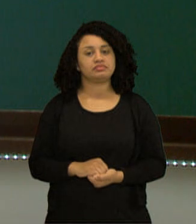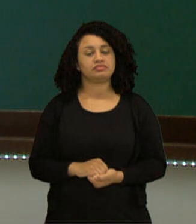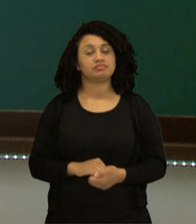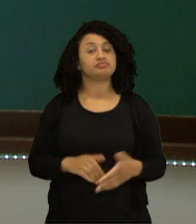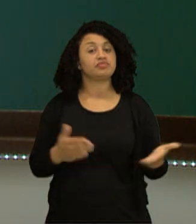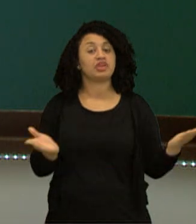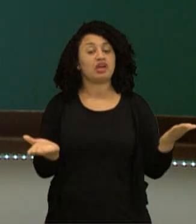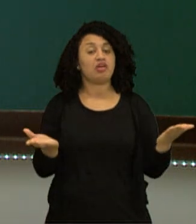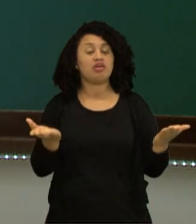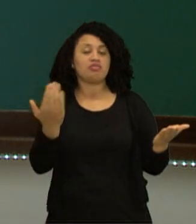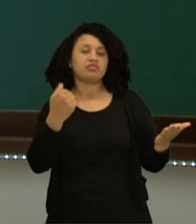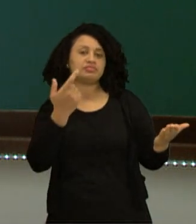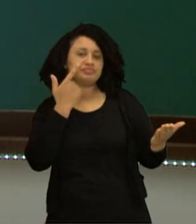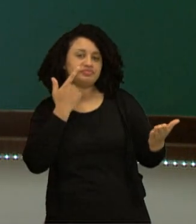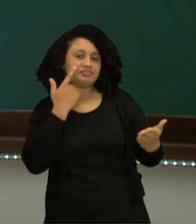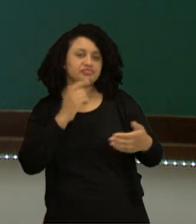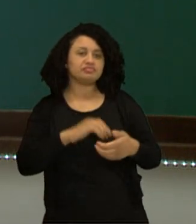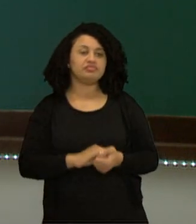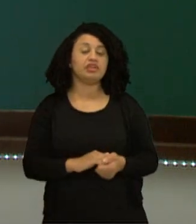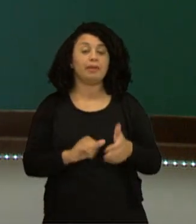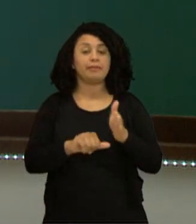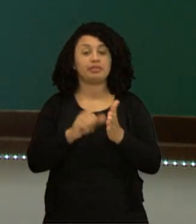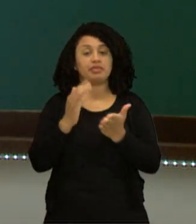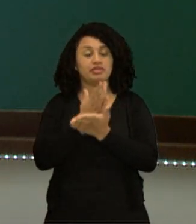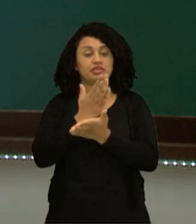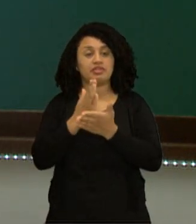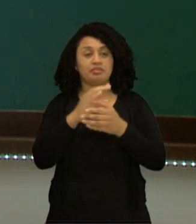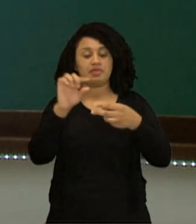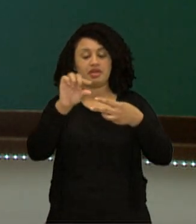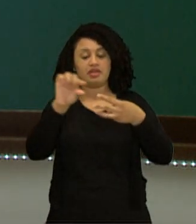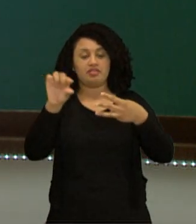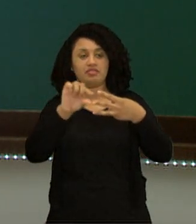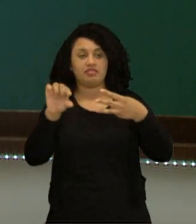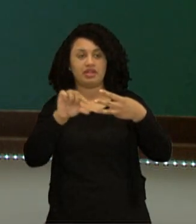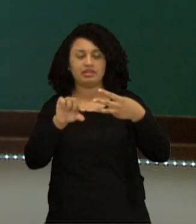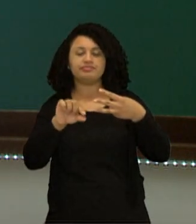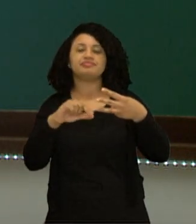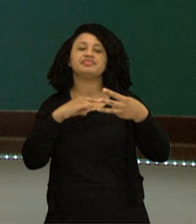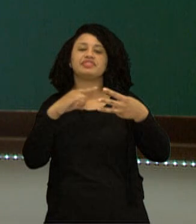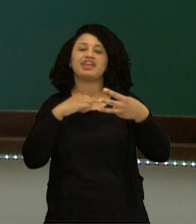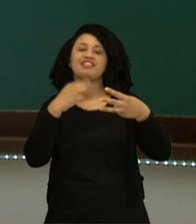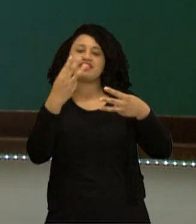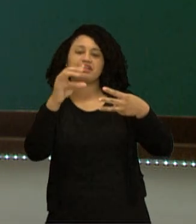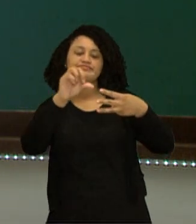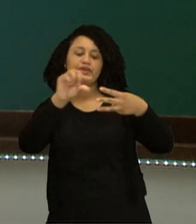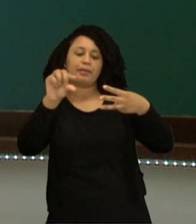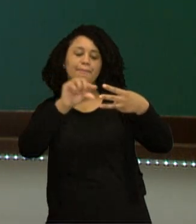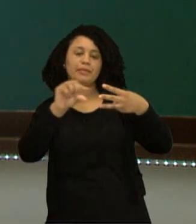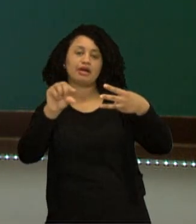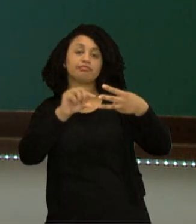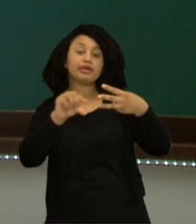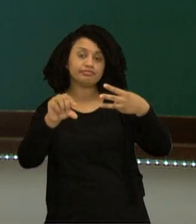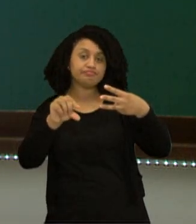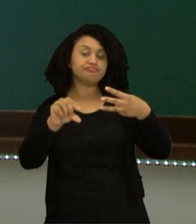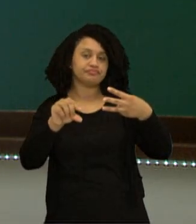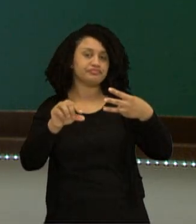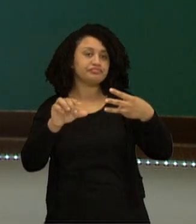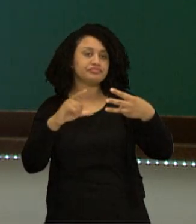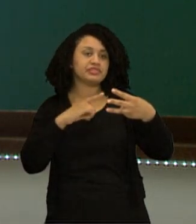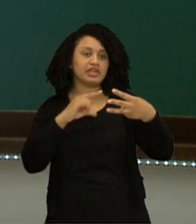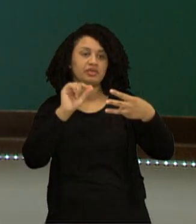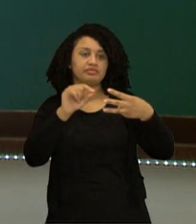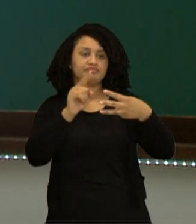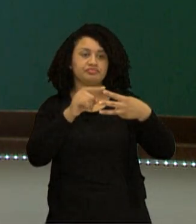Vamos lá então? Então primeiro vamos dividir as frases. O trecho acima é composto por 3 frases. Eu estou afirmando isso. Elas